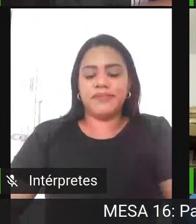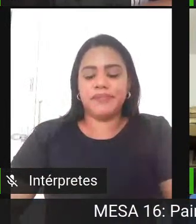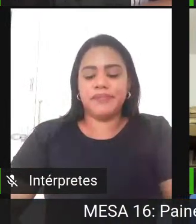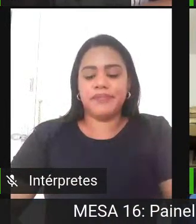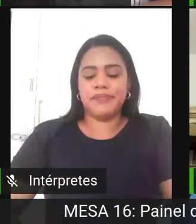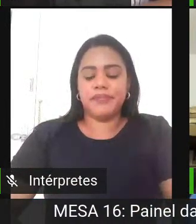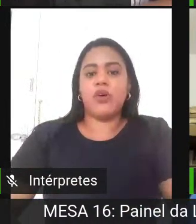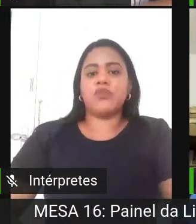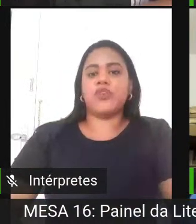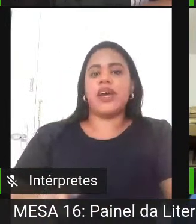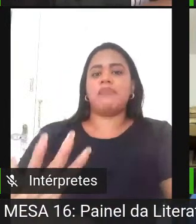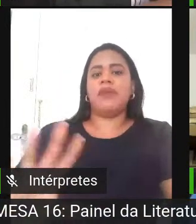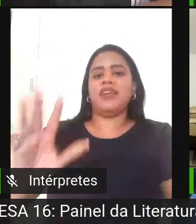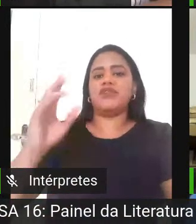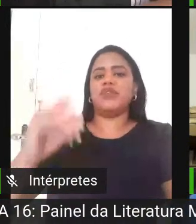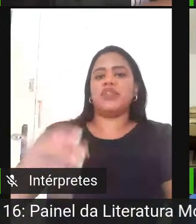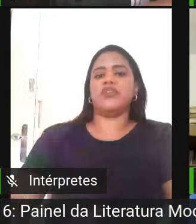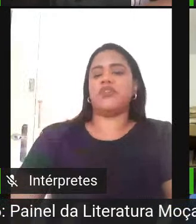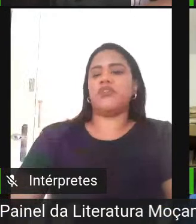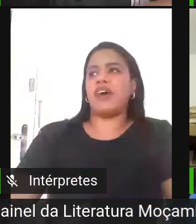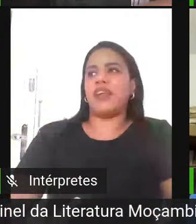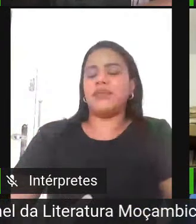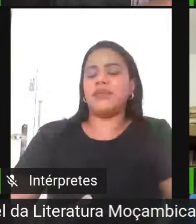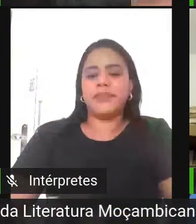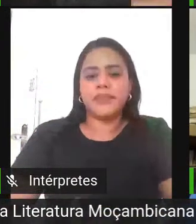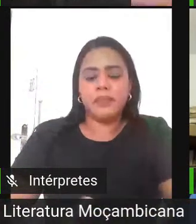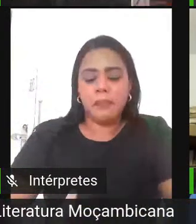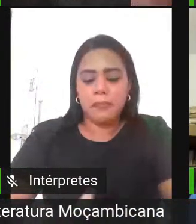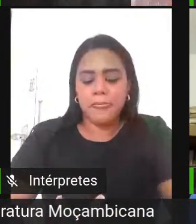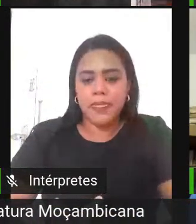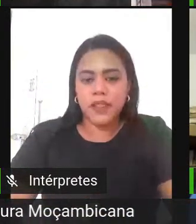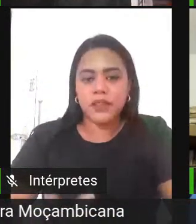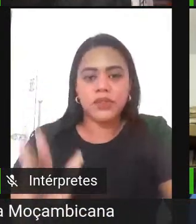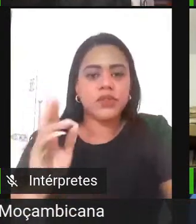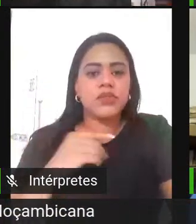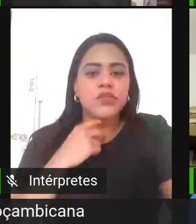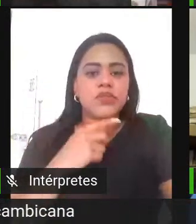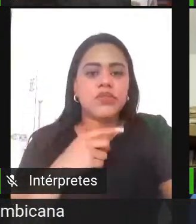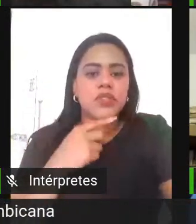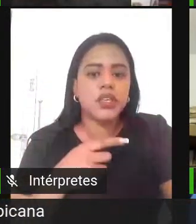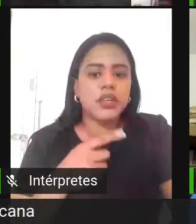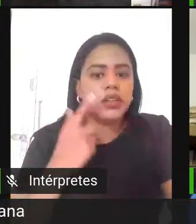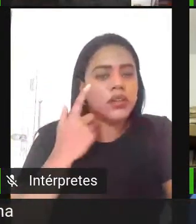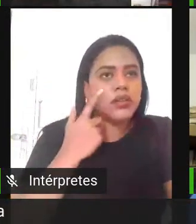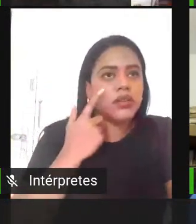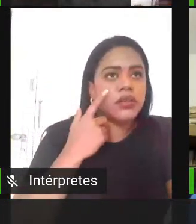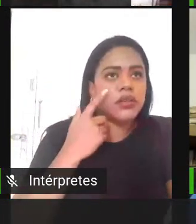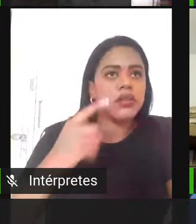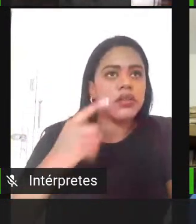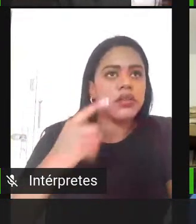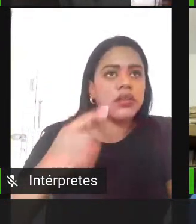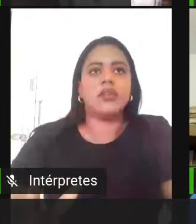Eu não estou a conseguir ouvir a Liga. Liga, pode ligar o microfone para testarmos?